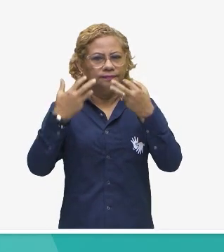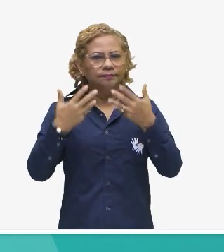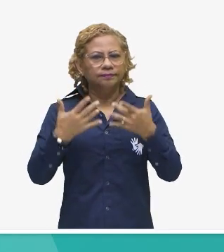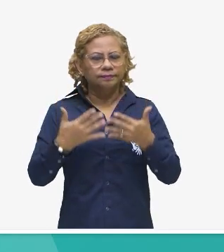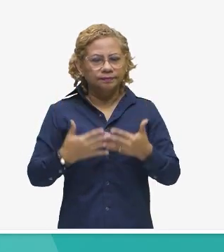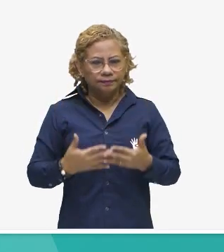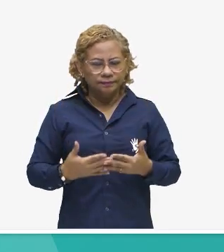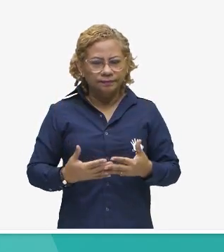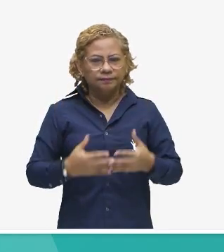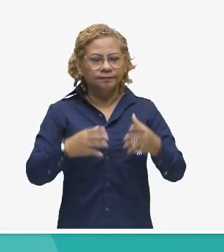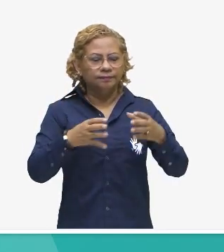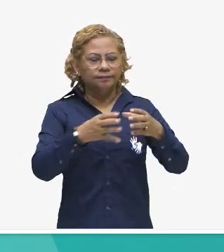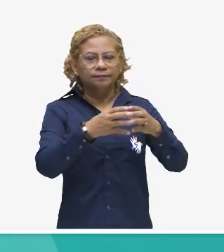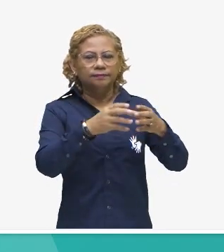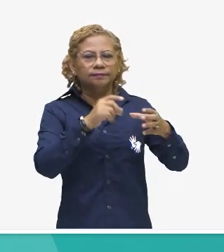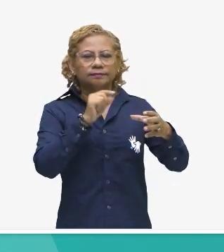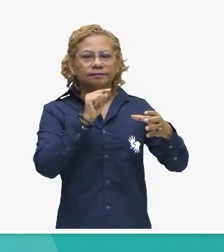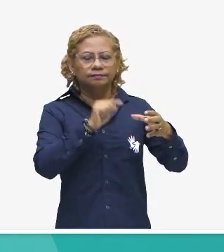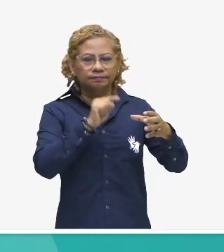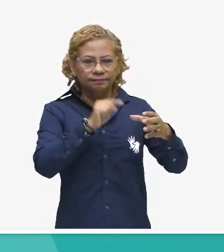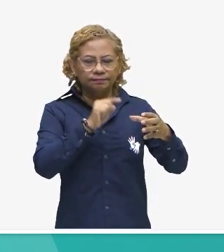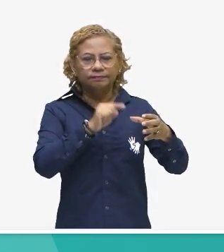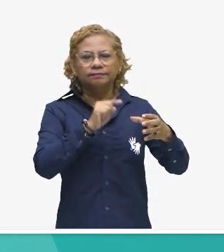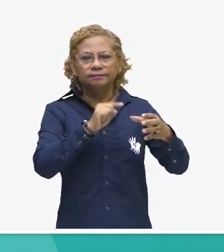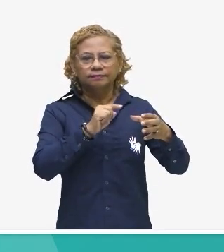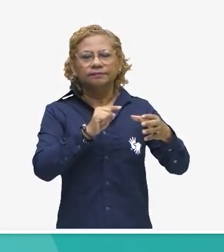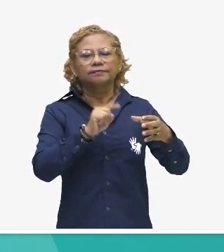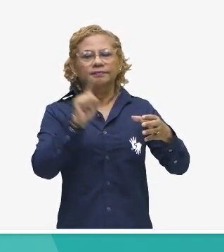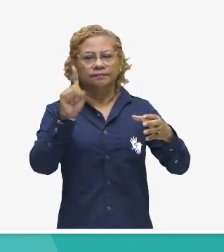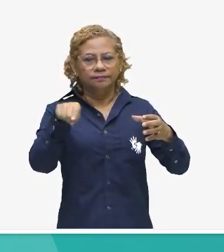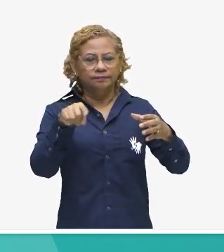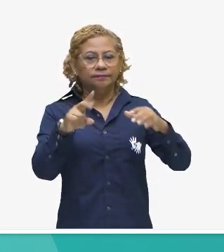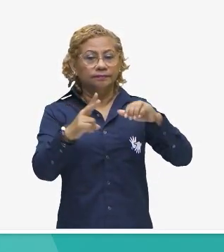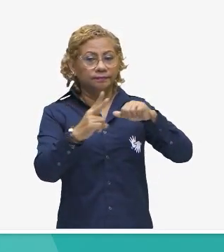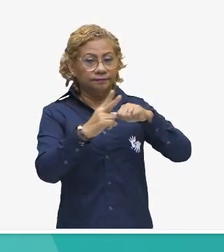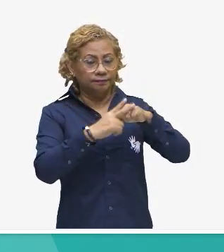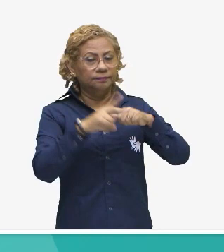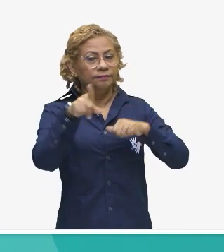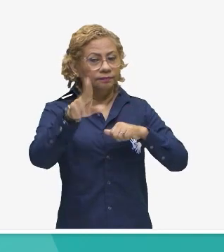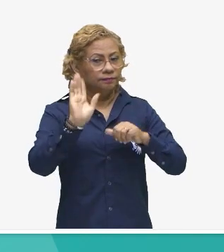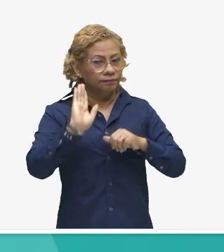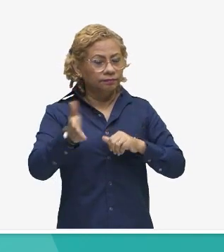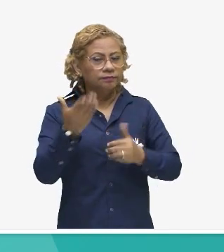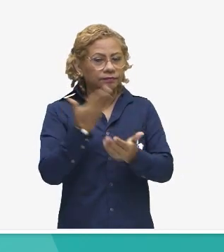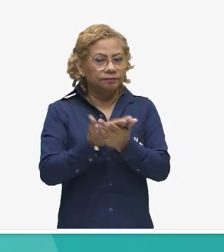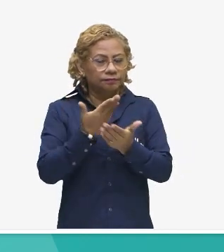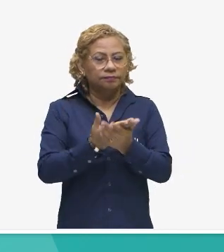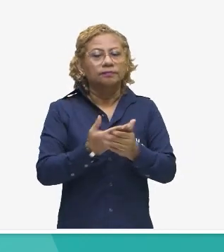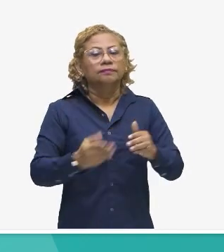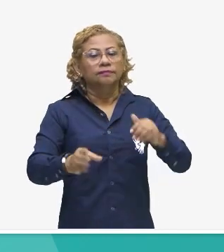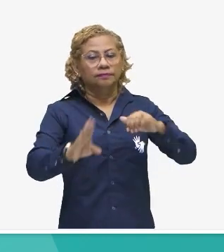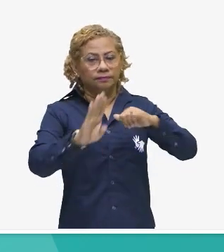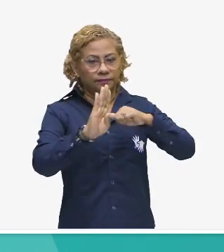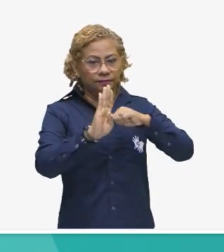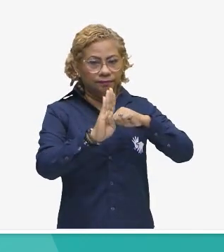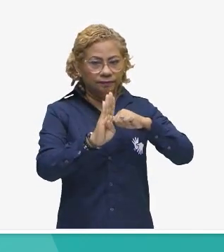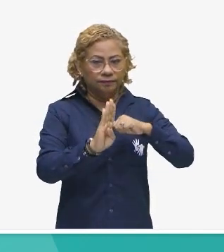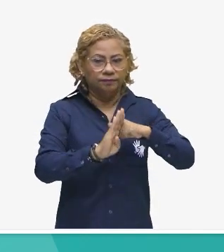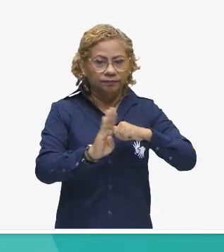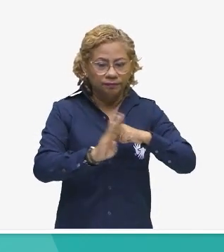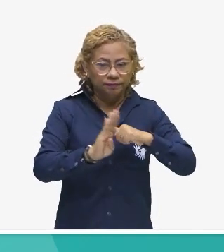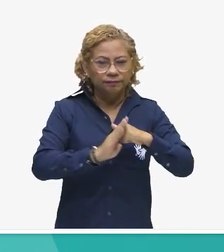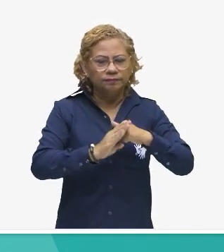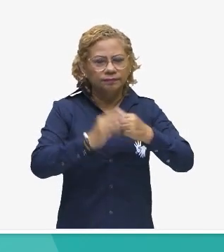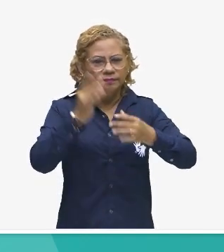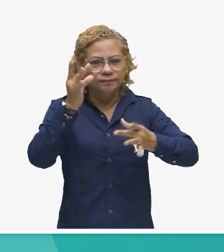classe gramatical chamada verbo. Vocês já estudaram os substantivos, Cada classe de palavra dentro